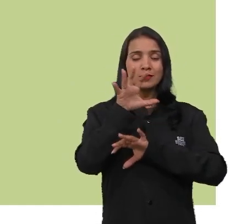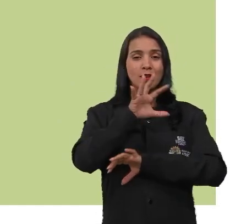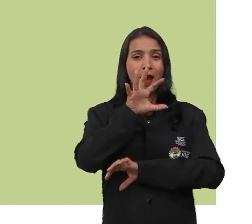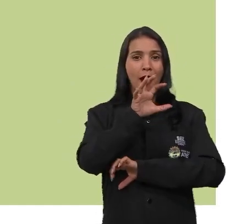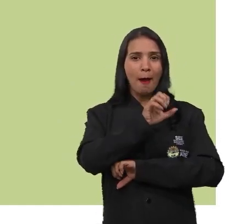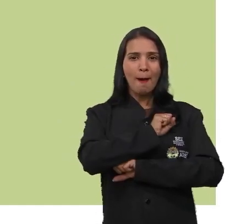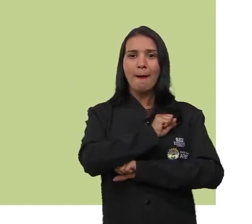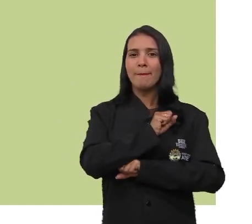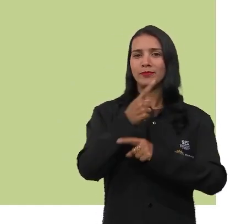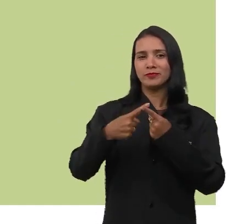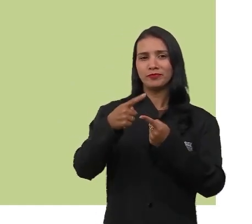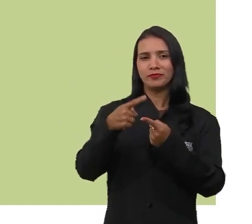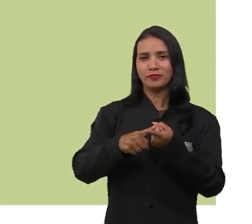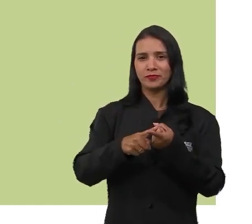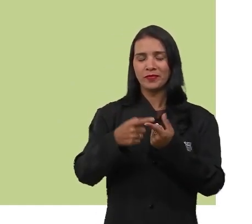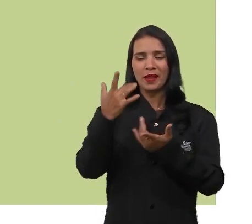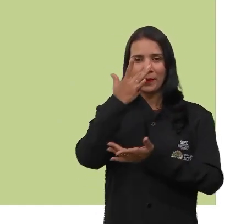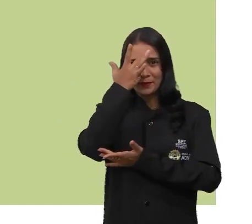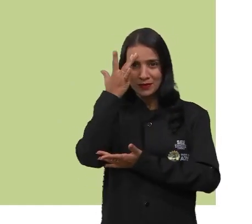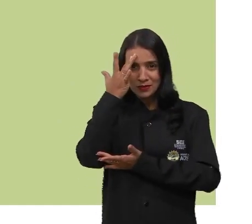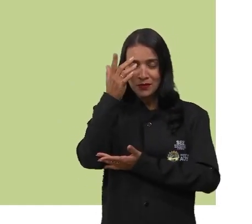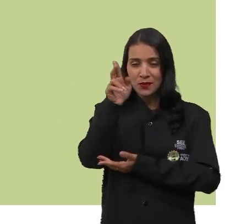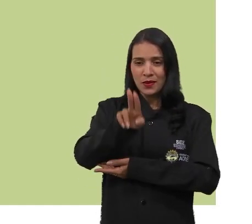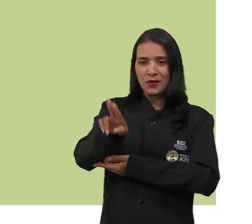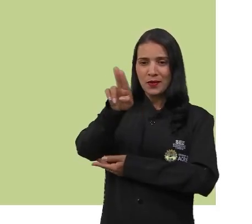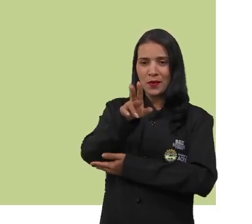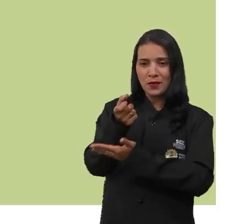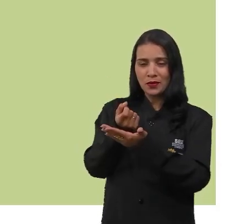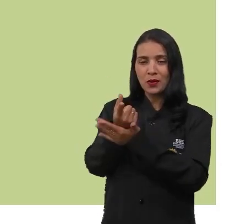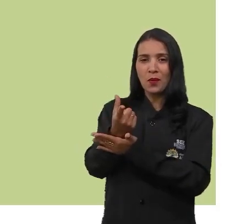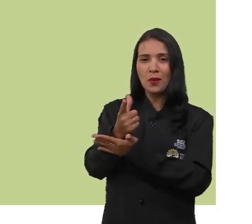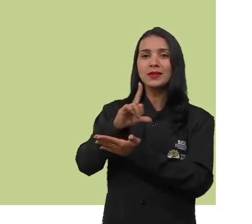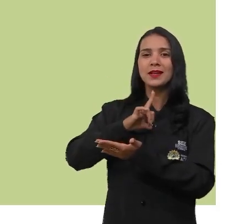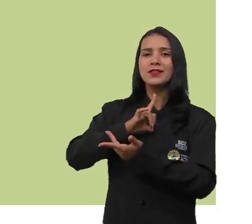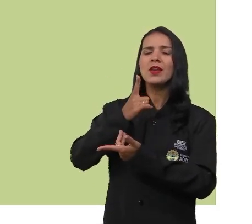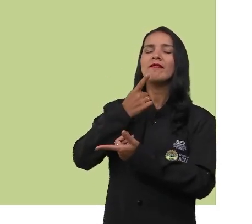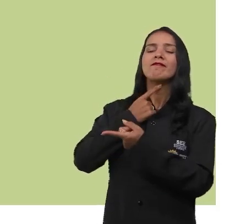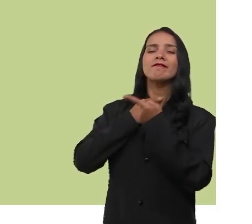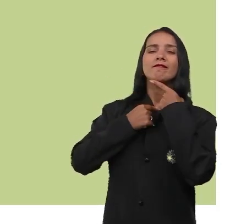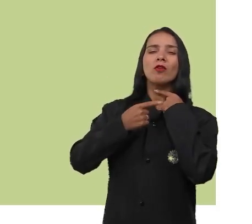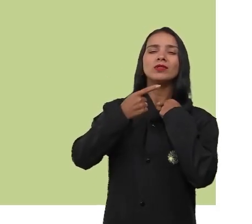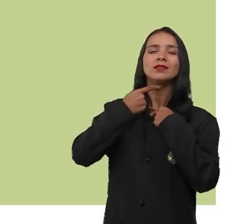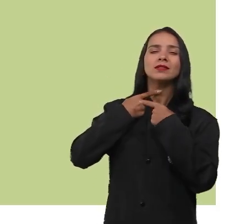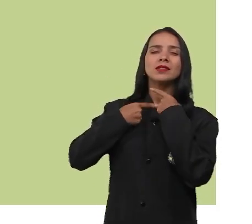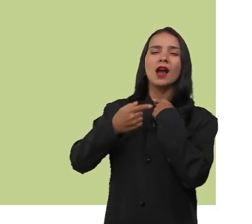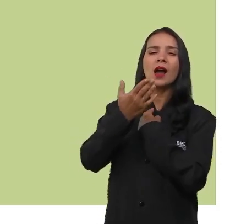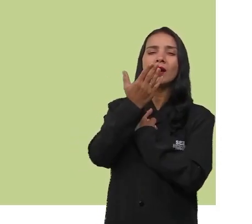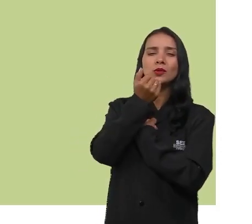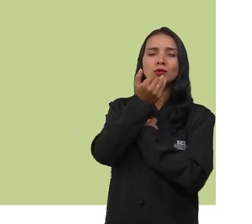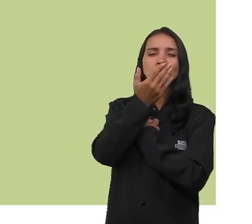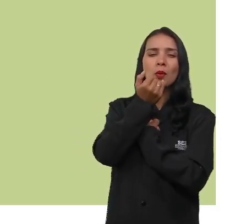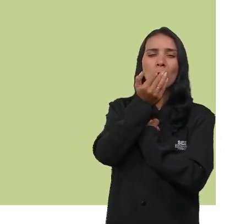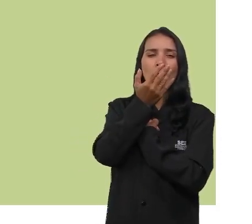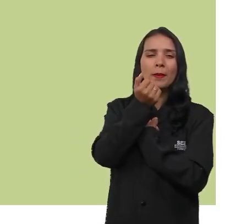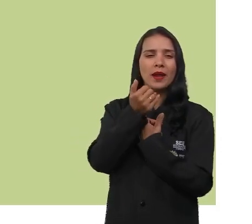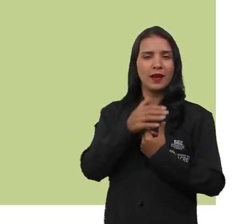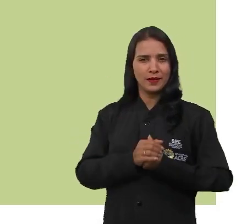que você fique... para que você tenha esse desejo de comer eles, para que você fique